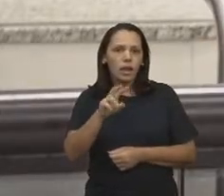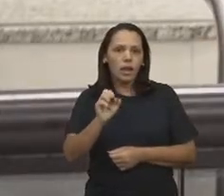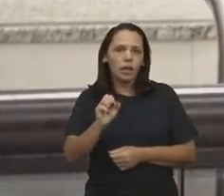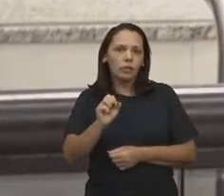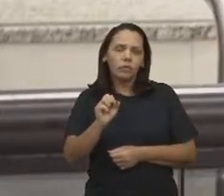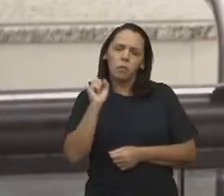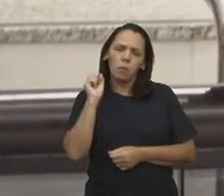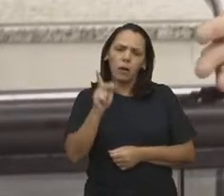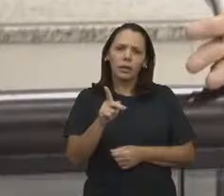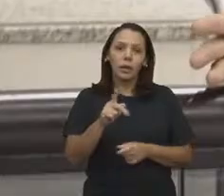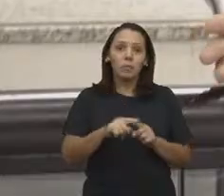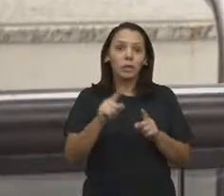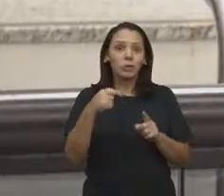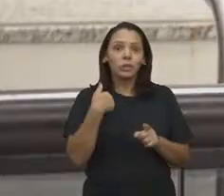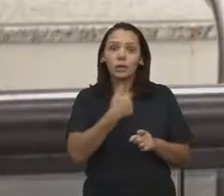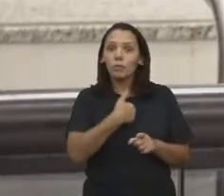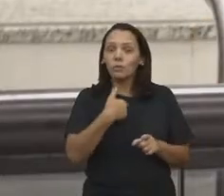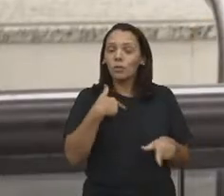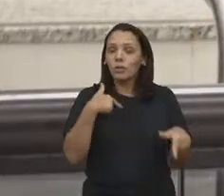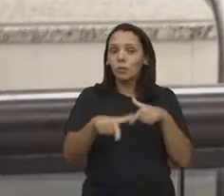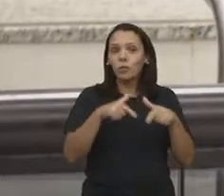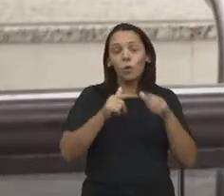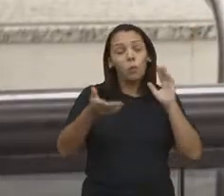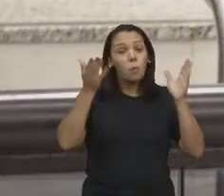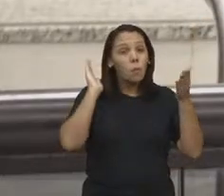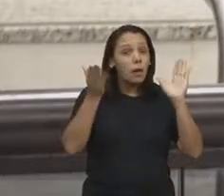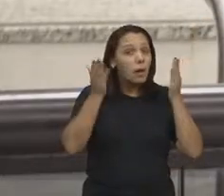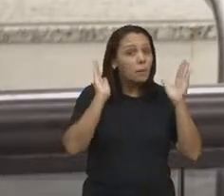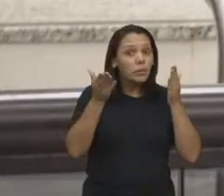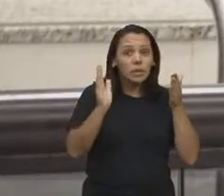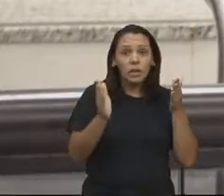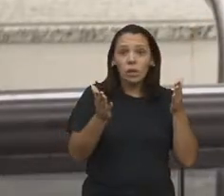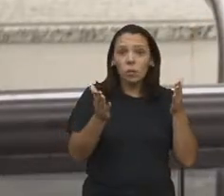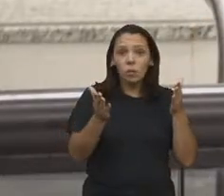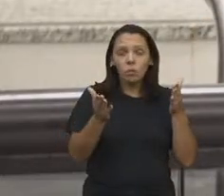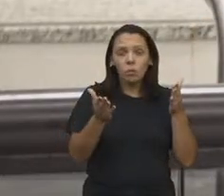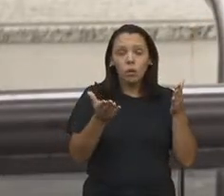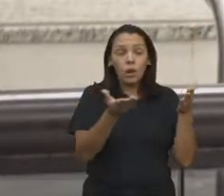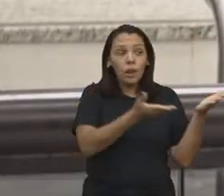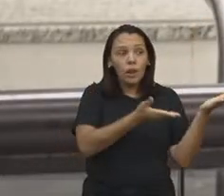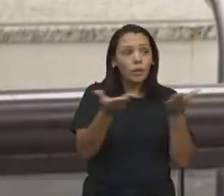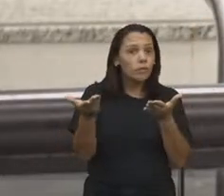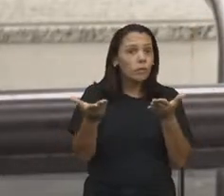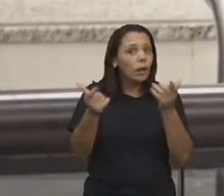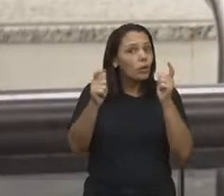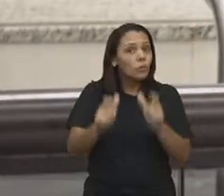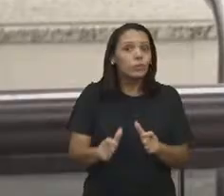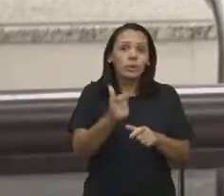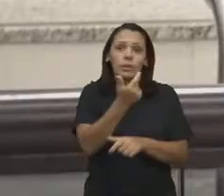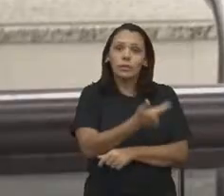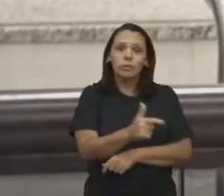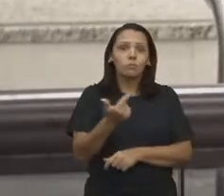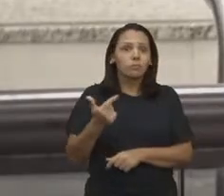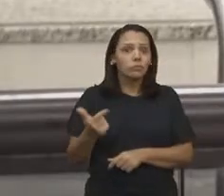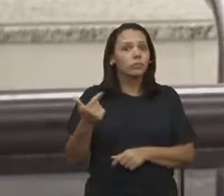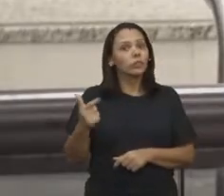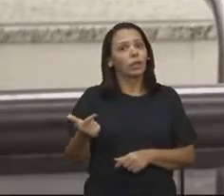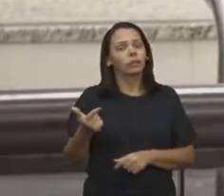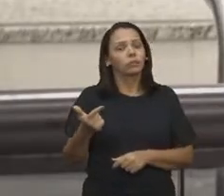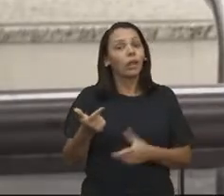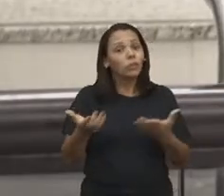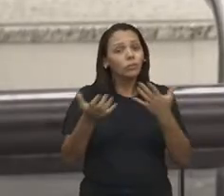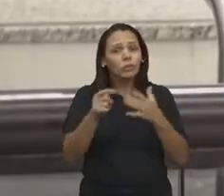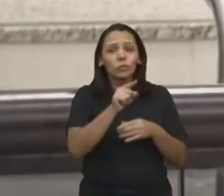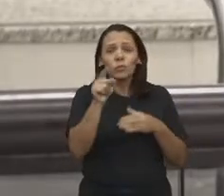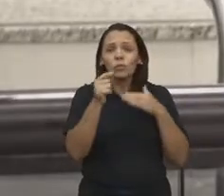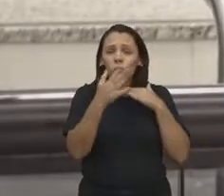toneladas, 8, nós não temos onde colocar esse descarte. Então, assim, a gente queria, da parte de vocês, né, para ajudar a